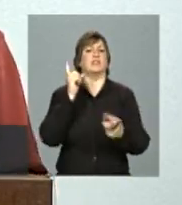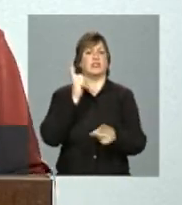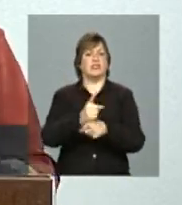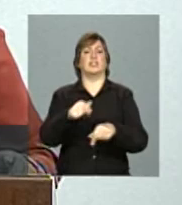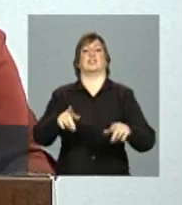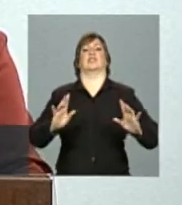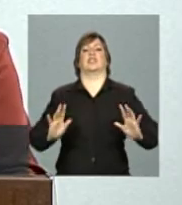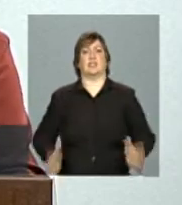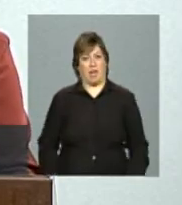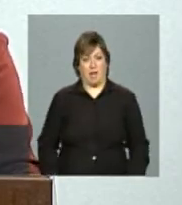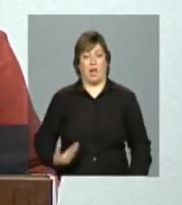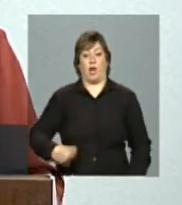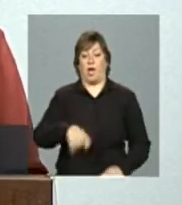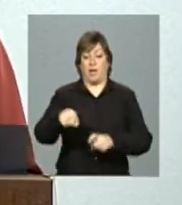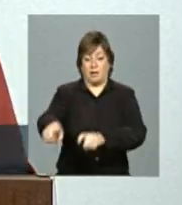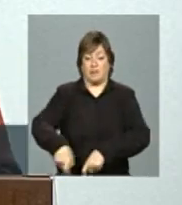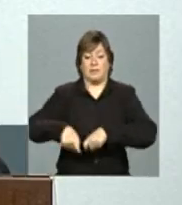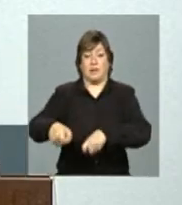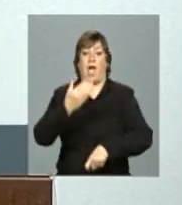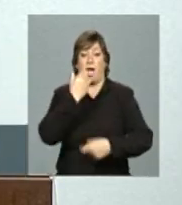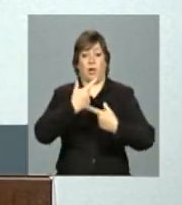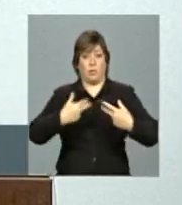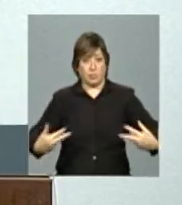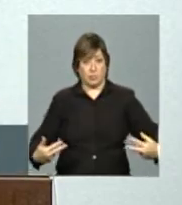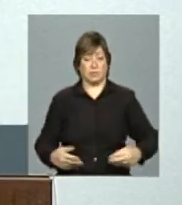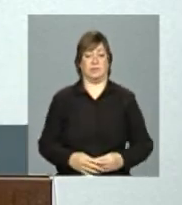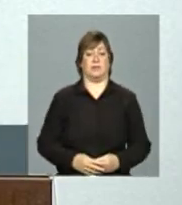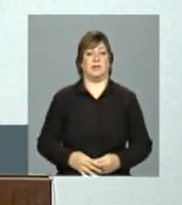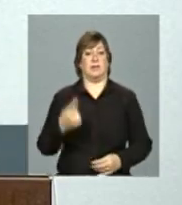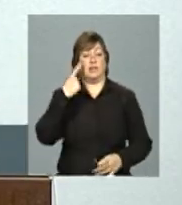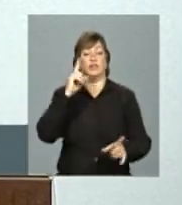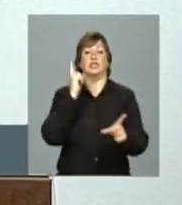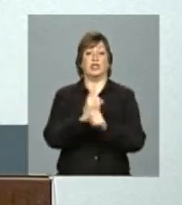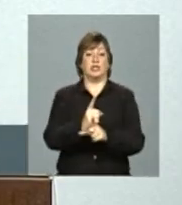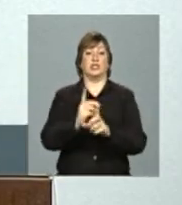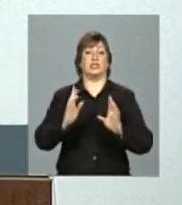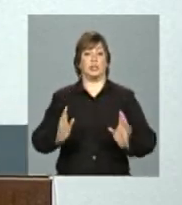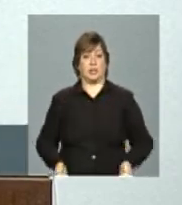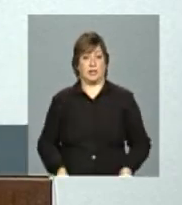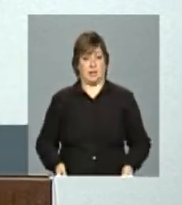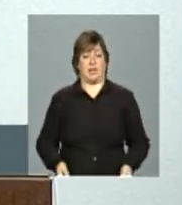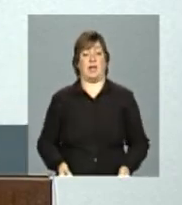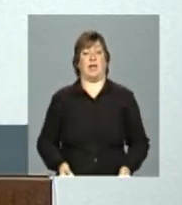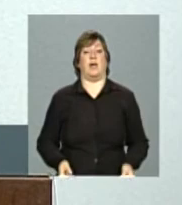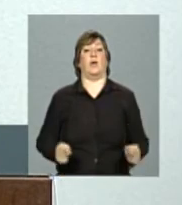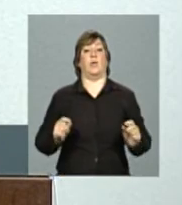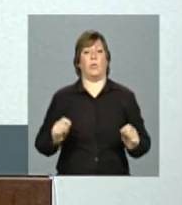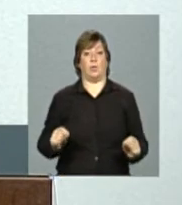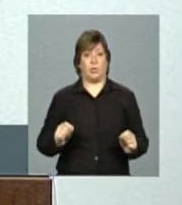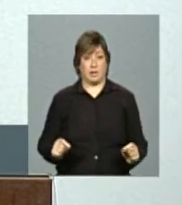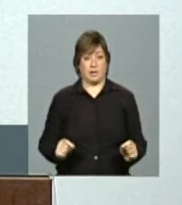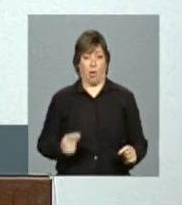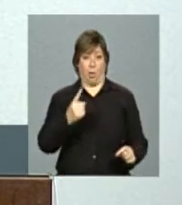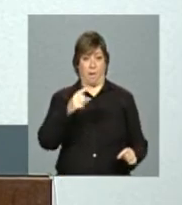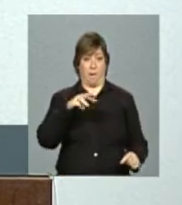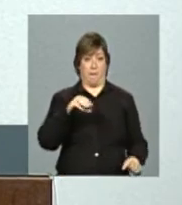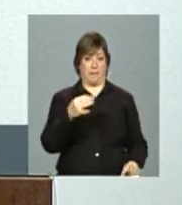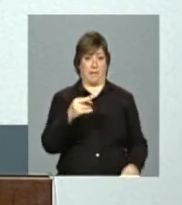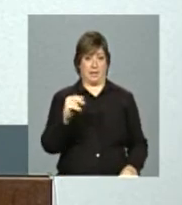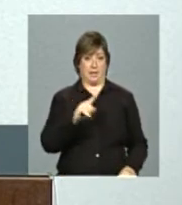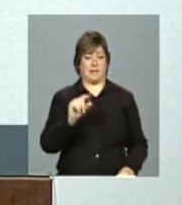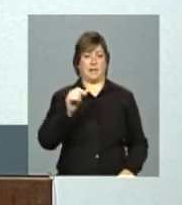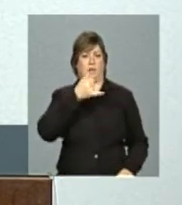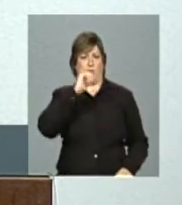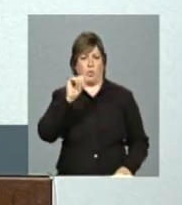na nossa agricultura descobrimos que uma matriz energética